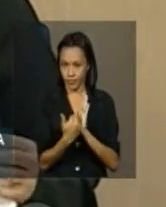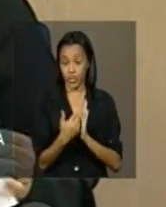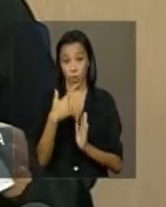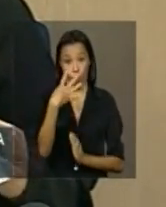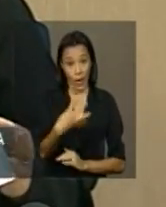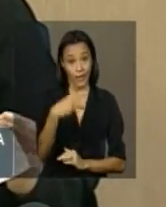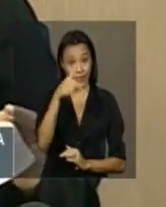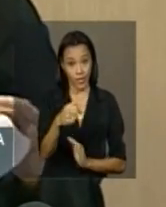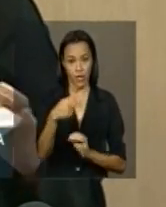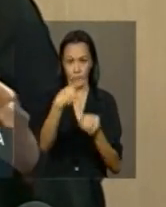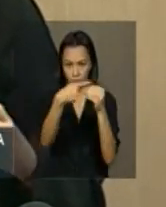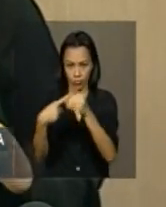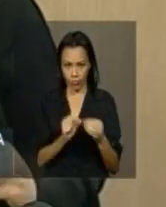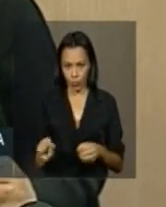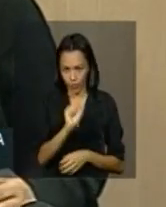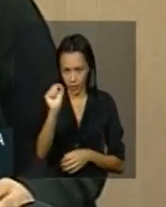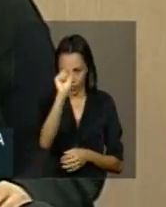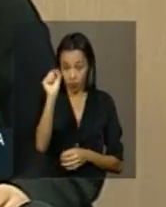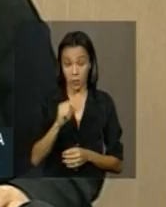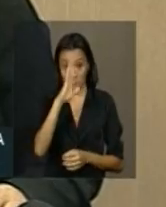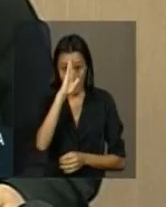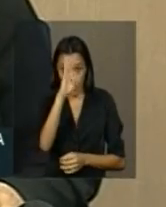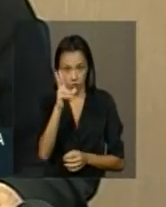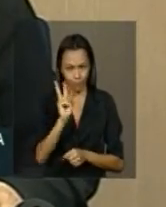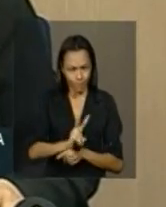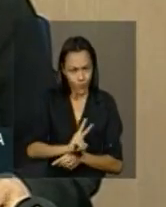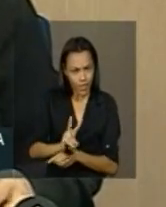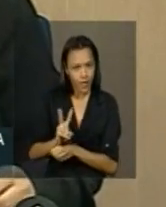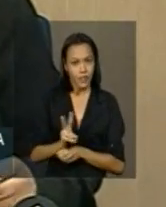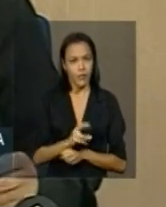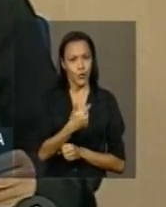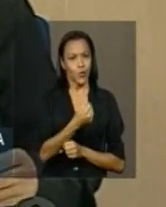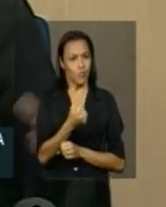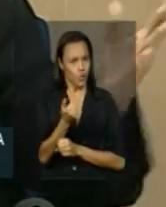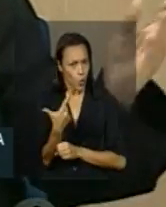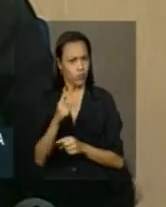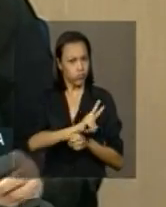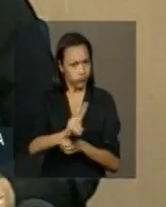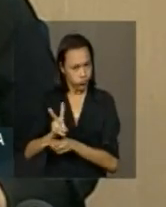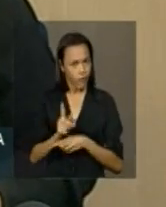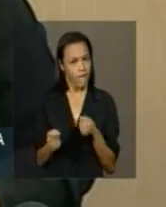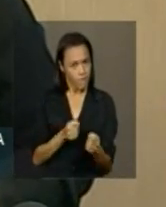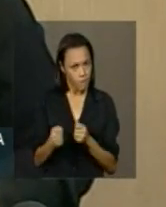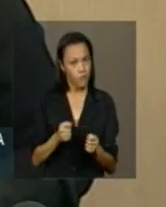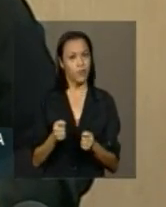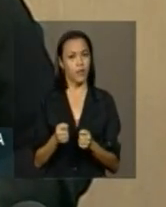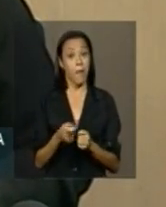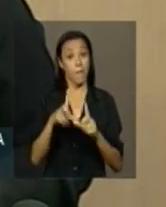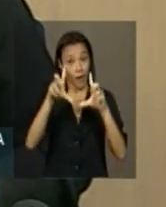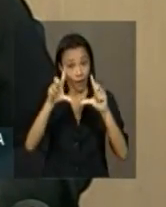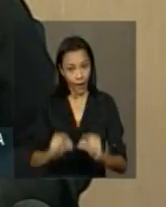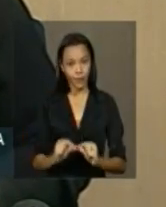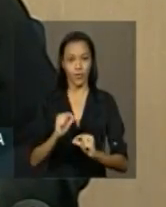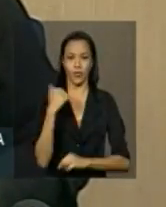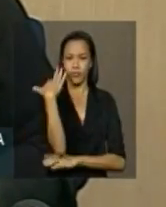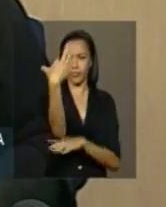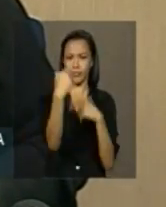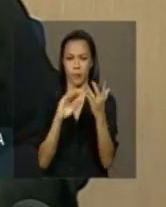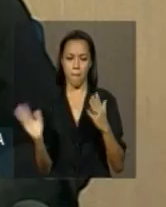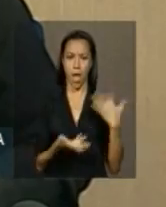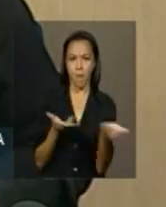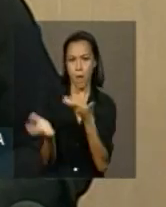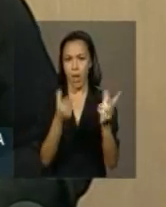47 municípios prioritários a nova lista de 2012 para monitoramento e a fiscalização para reduzir o desmatamento na